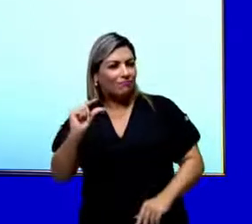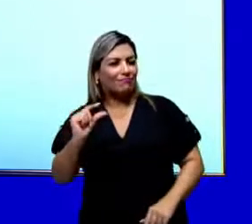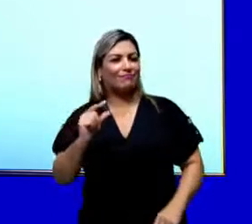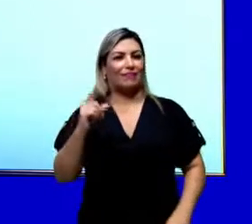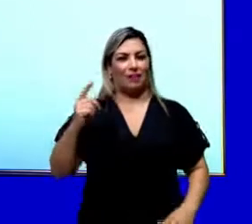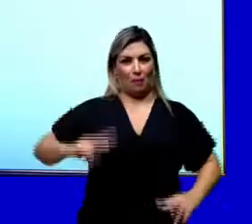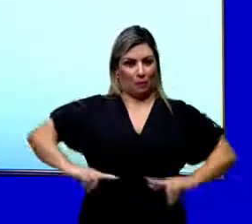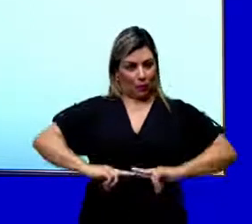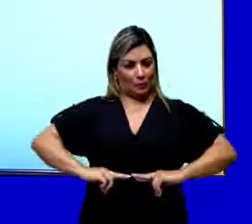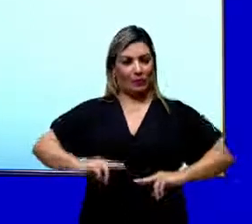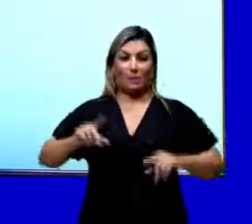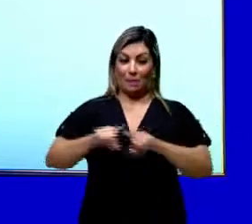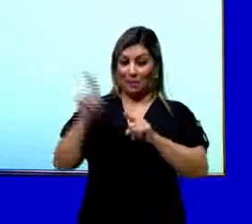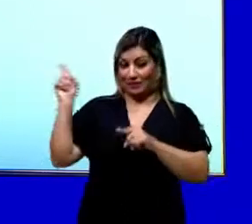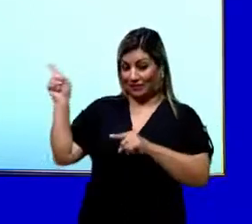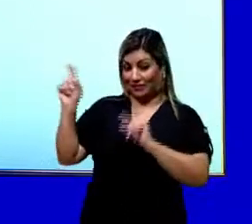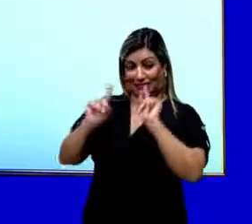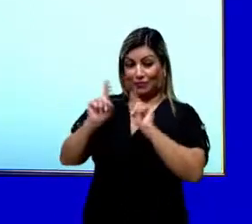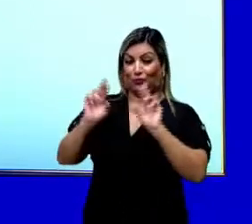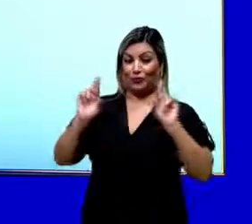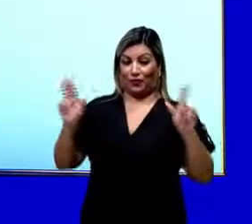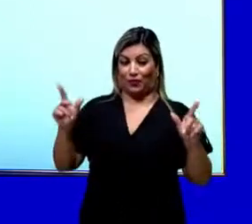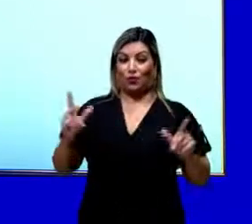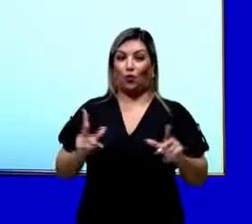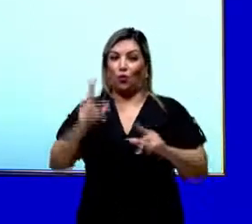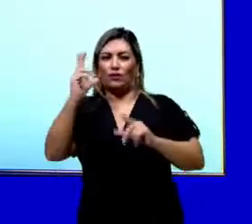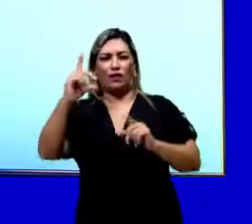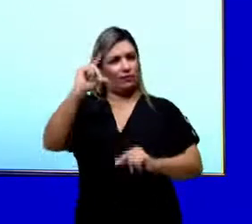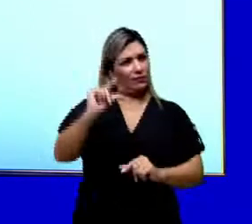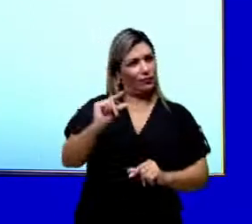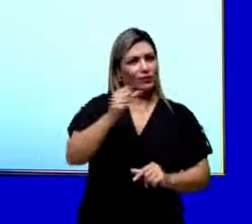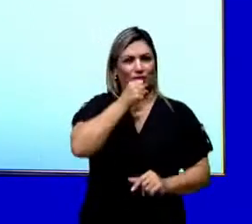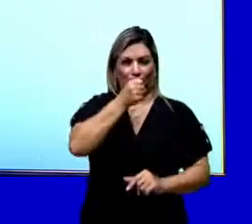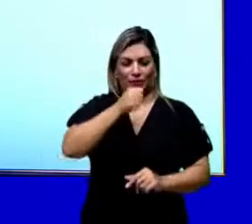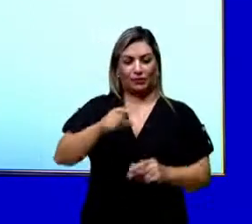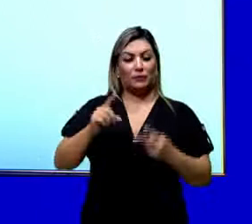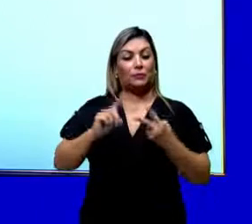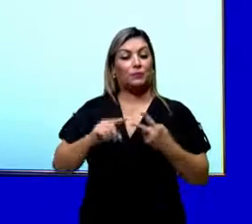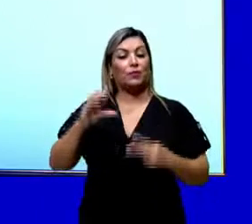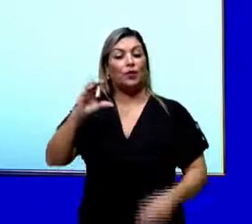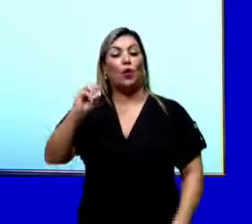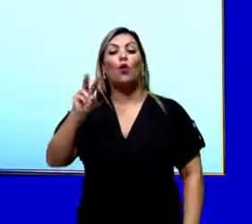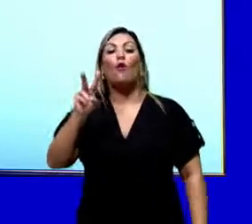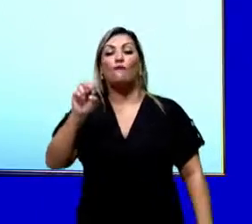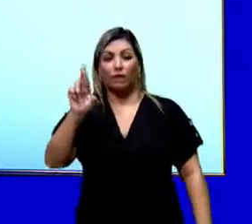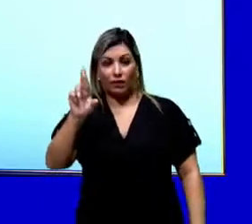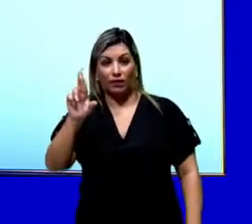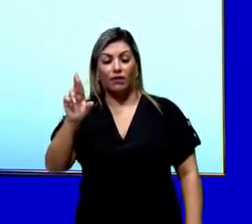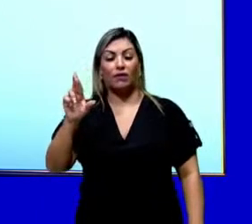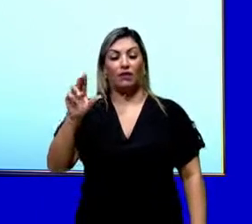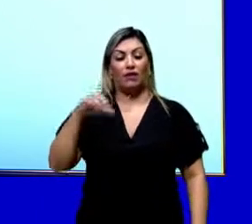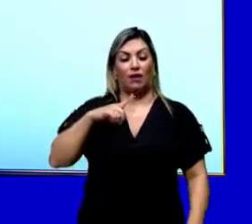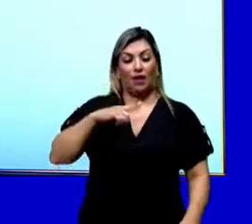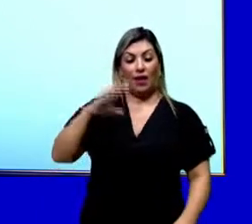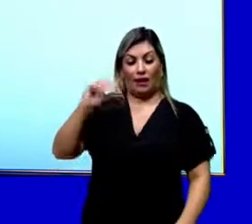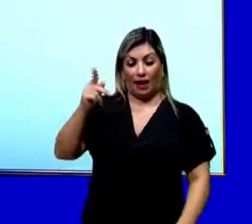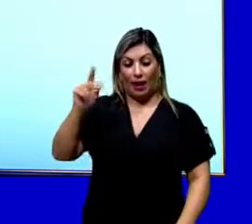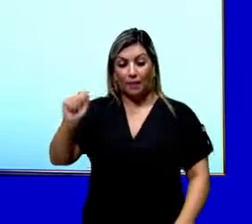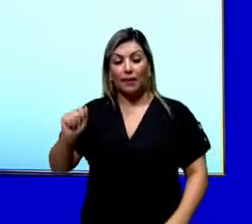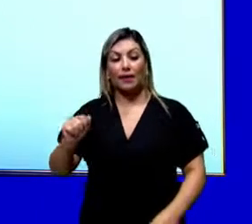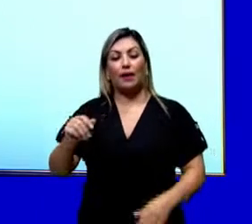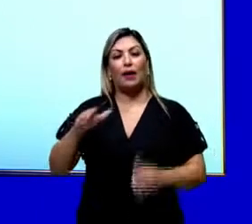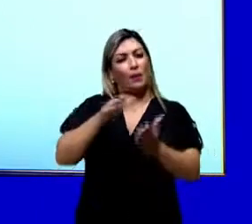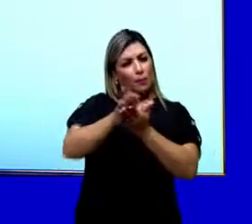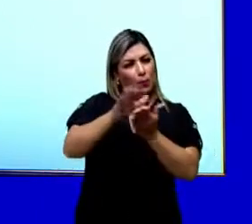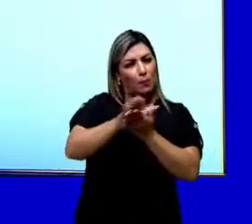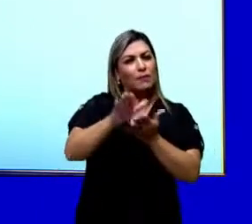reduzido de uma blusa né cover que a capa publish publicar nos paper